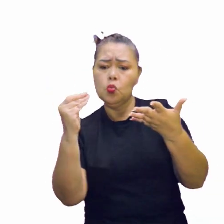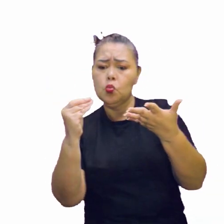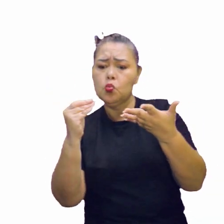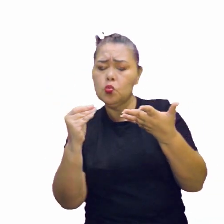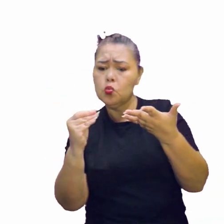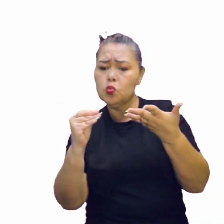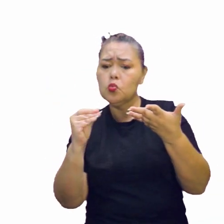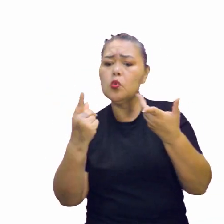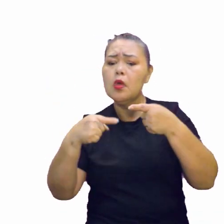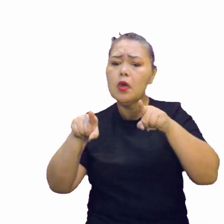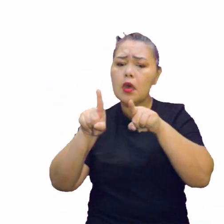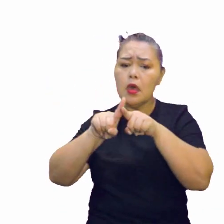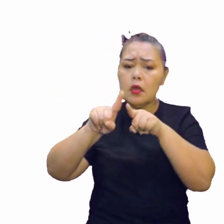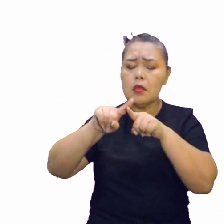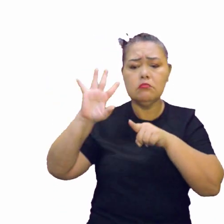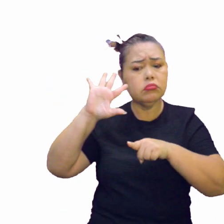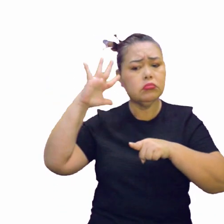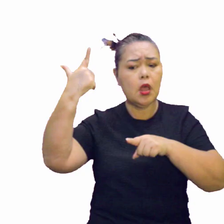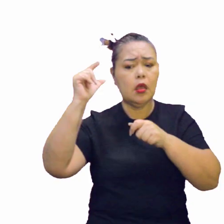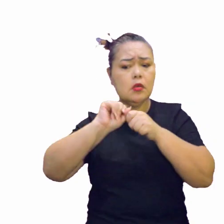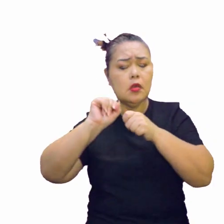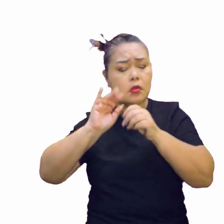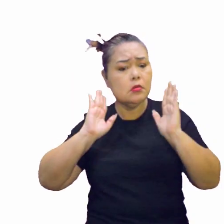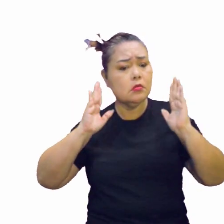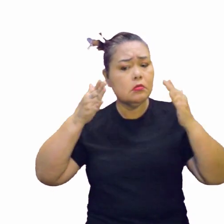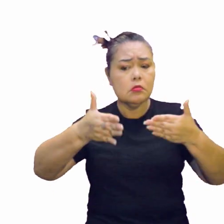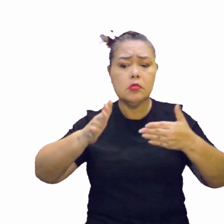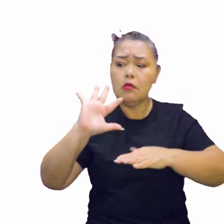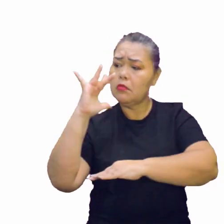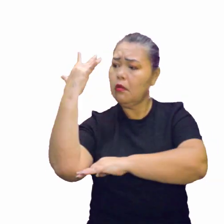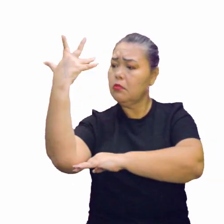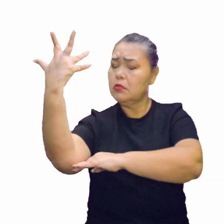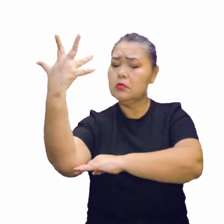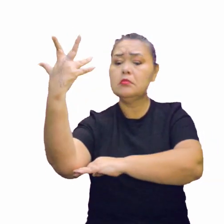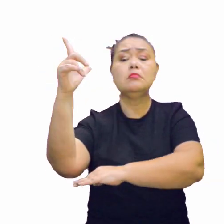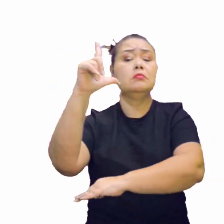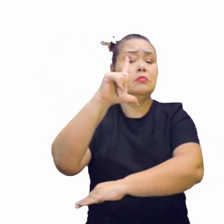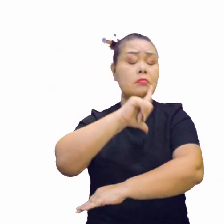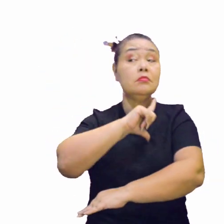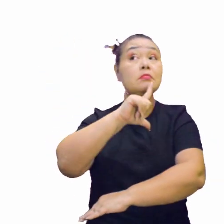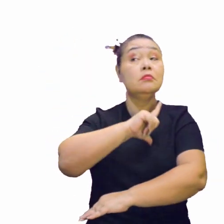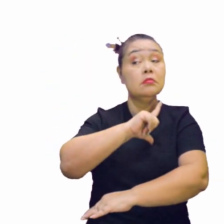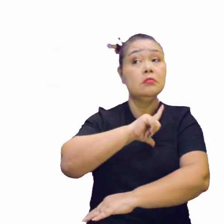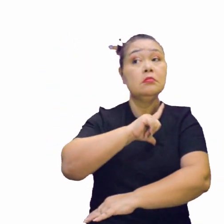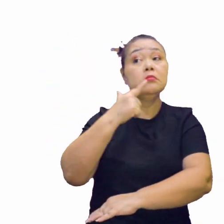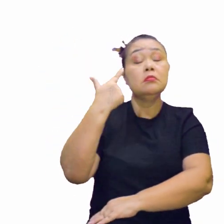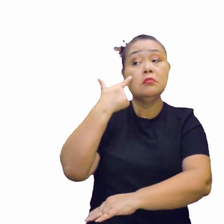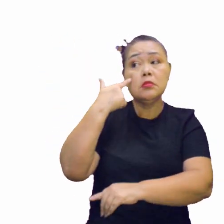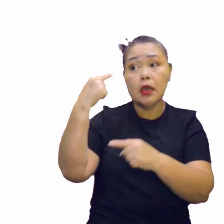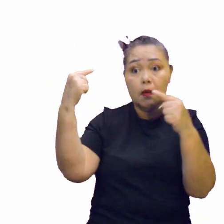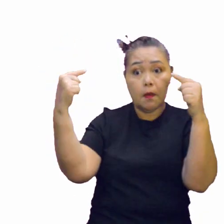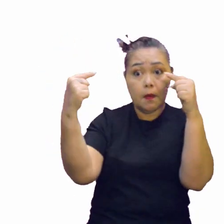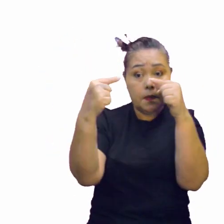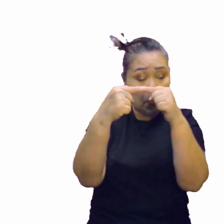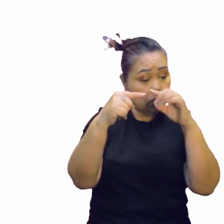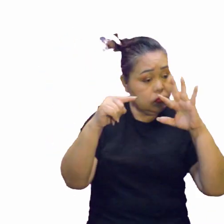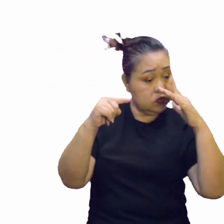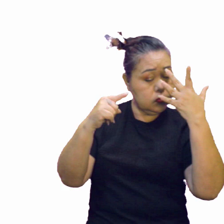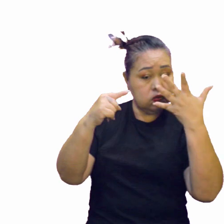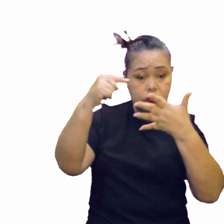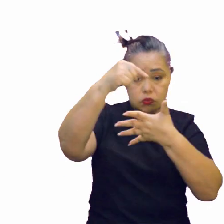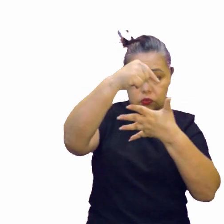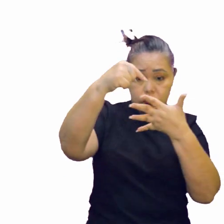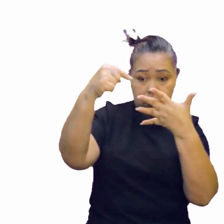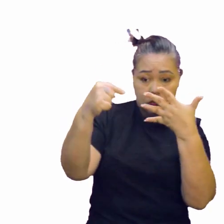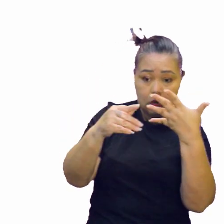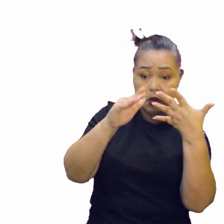edafoclimáticos em relação ao ambiente florestal têm que vir de encontro com os fatores